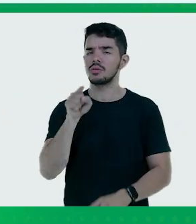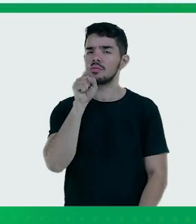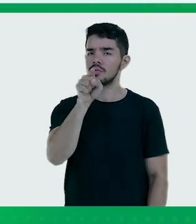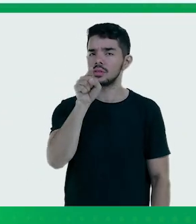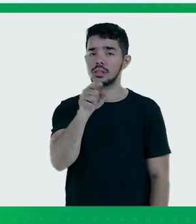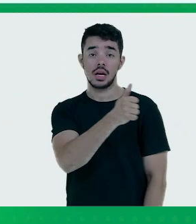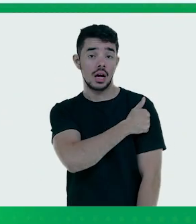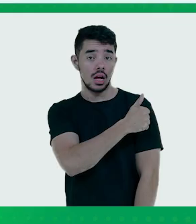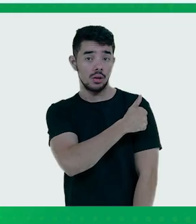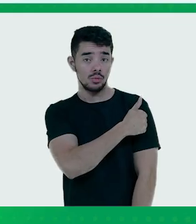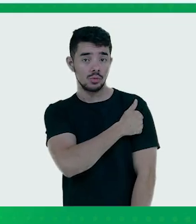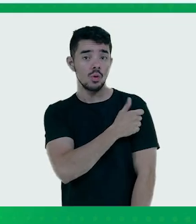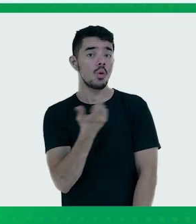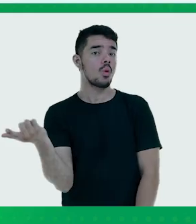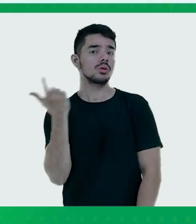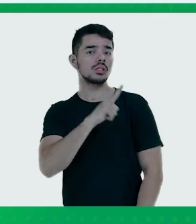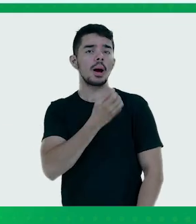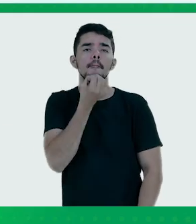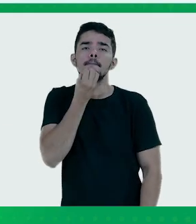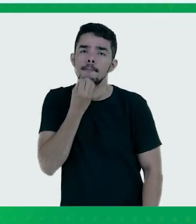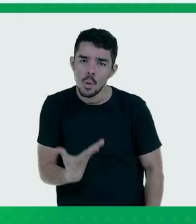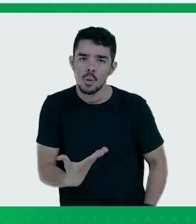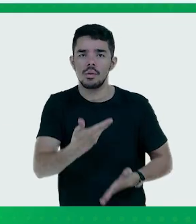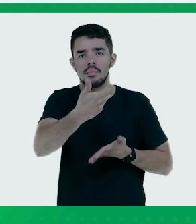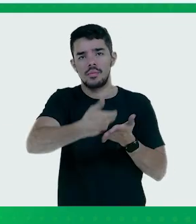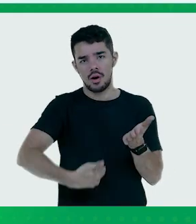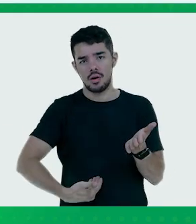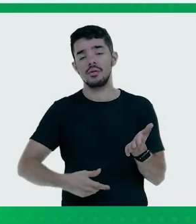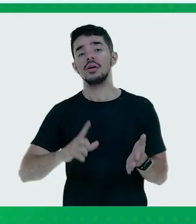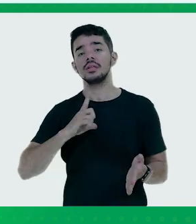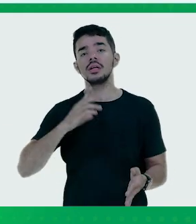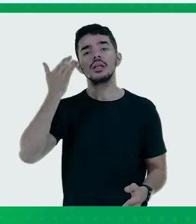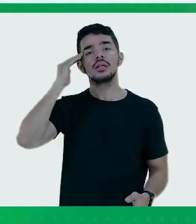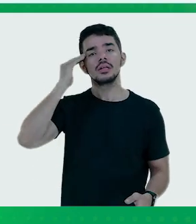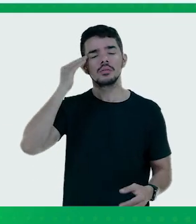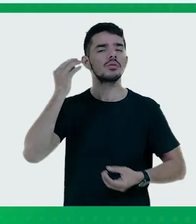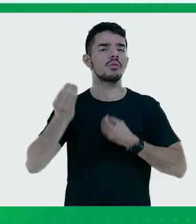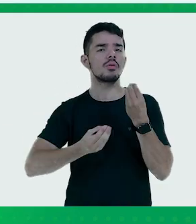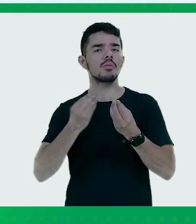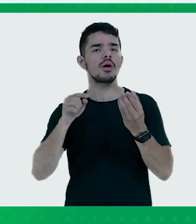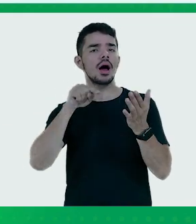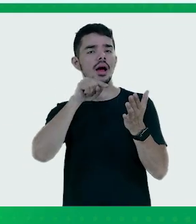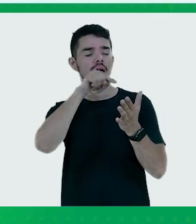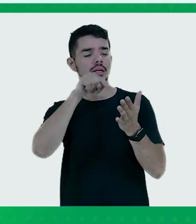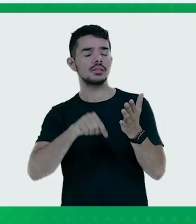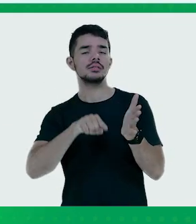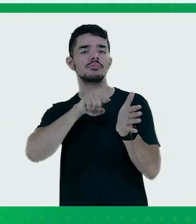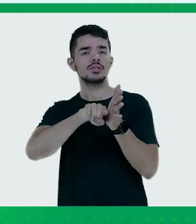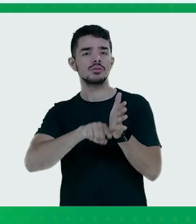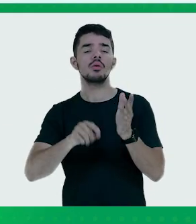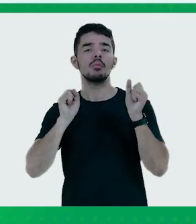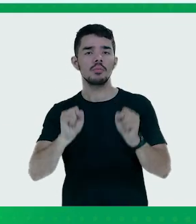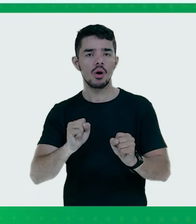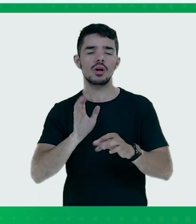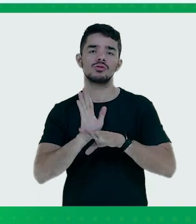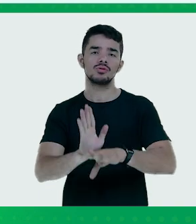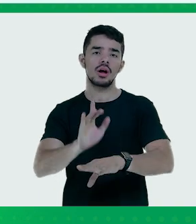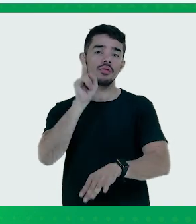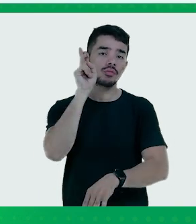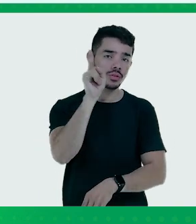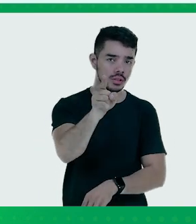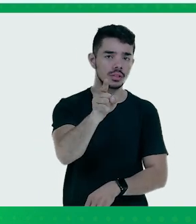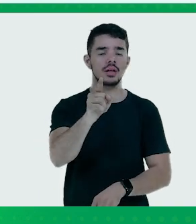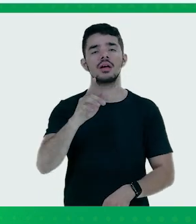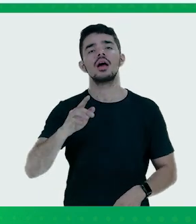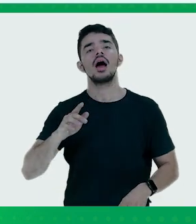você, estudante, faça uma boa avaliação e também tenha discernimento de como essas questões podem te auxiliar a